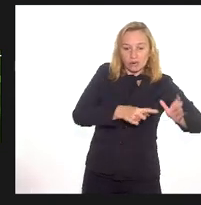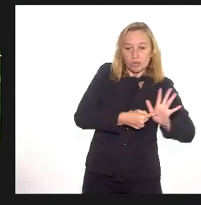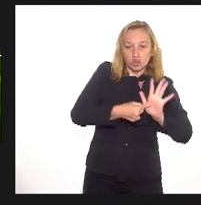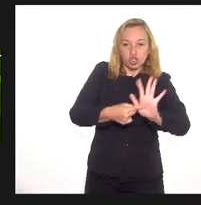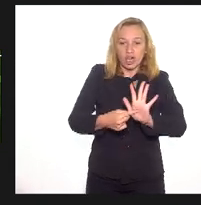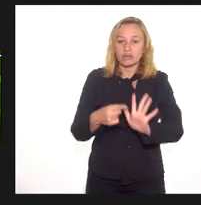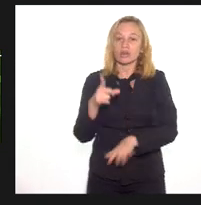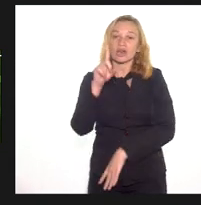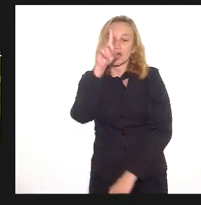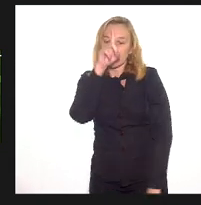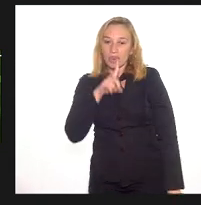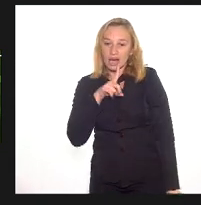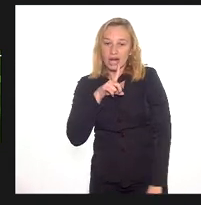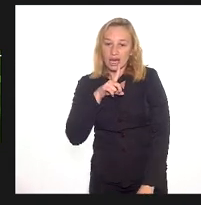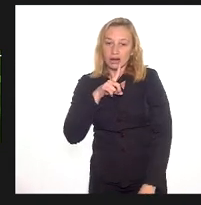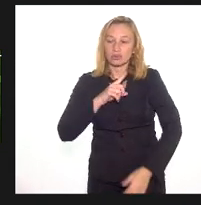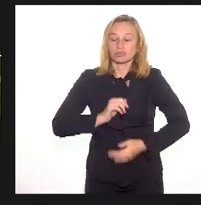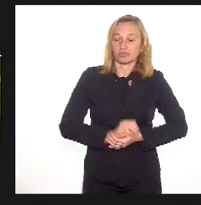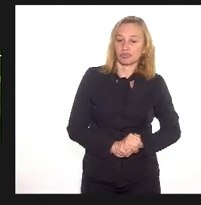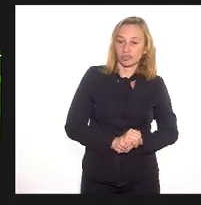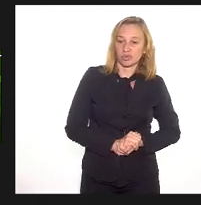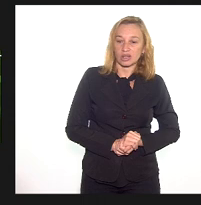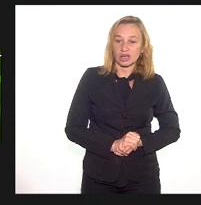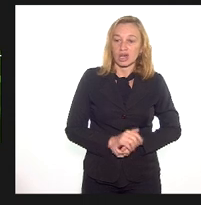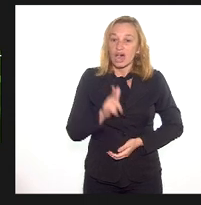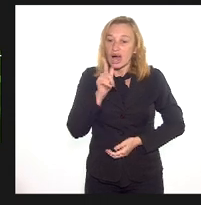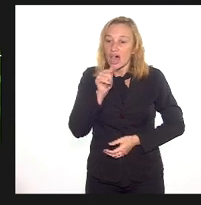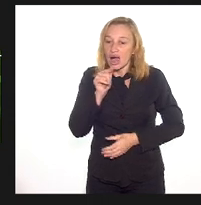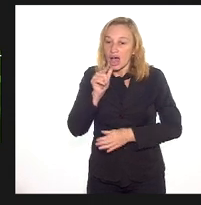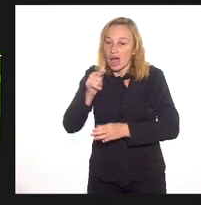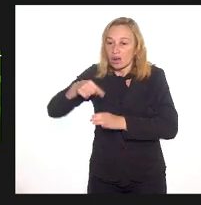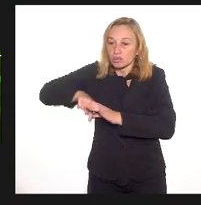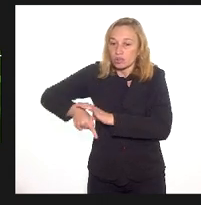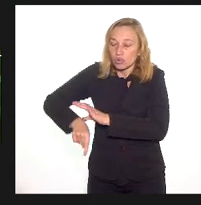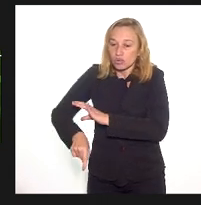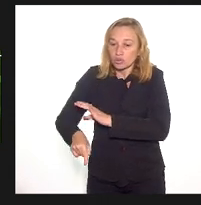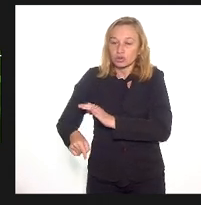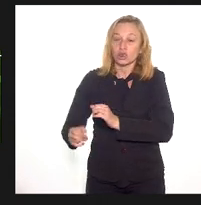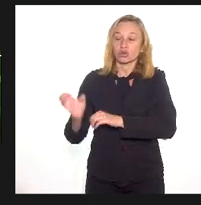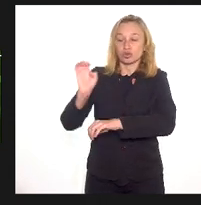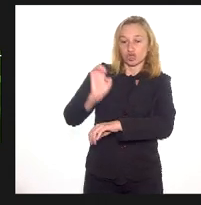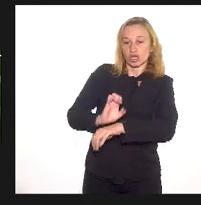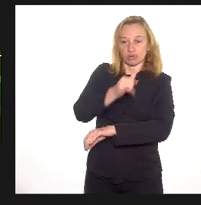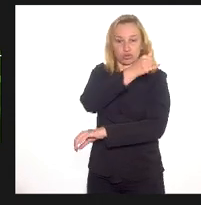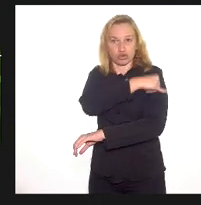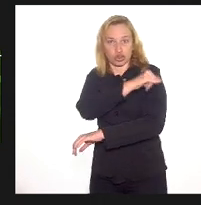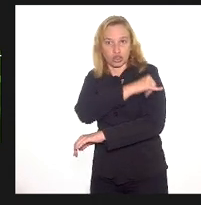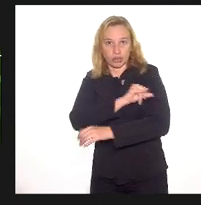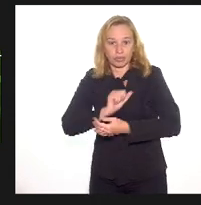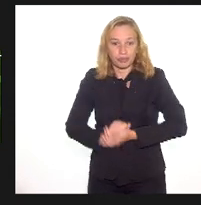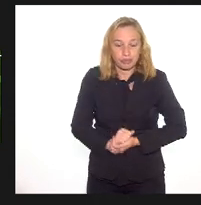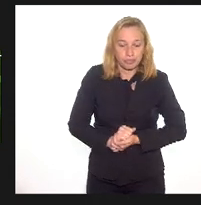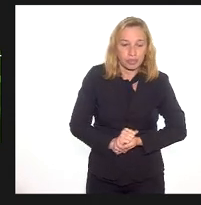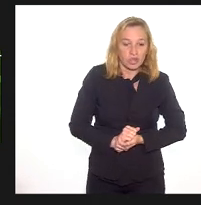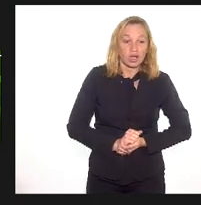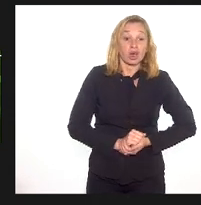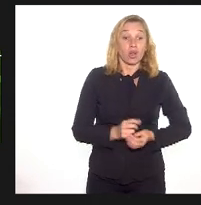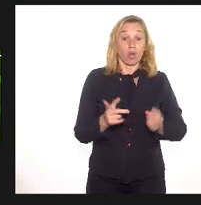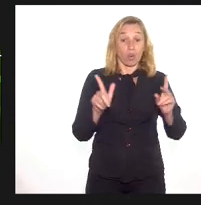amarelo, localizados em águas confrontantes com o estado do Rio de Janeiro. Então, notem